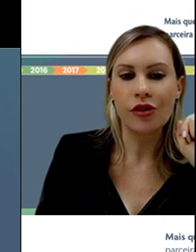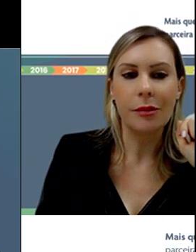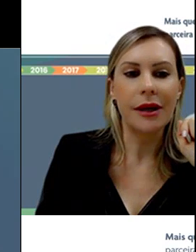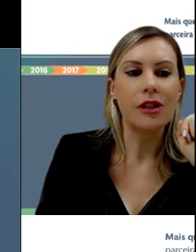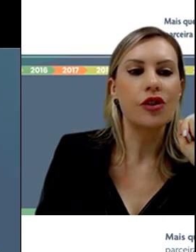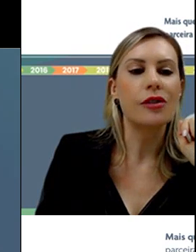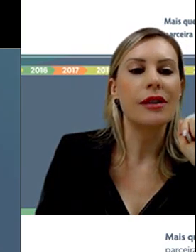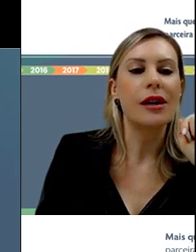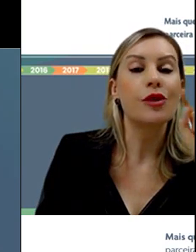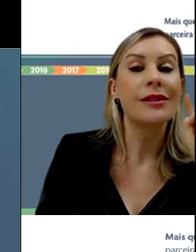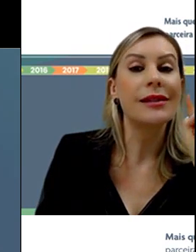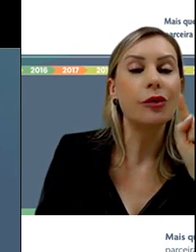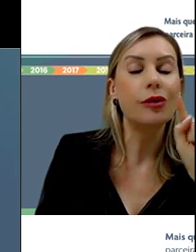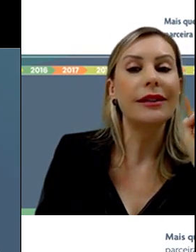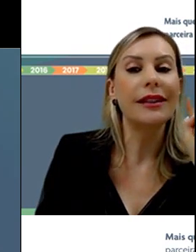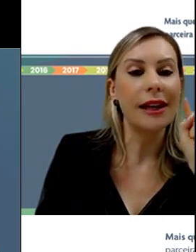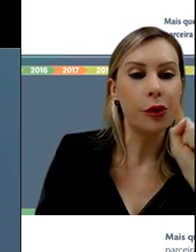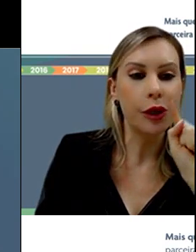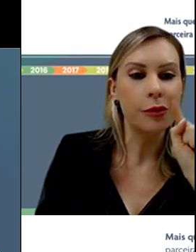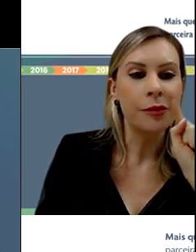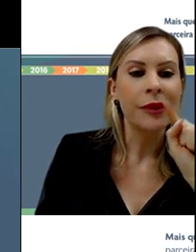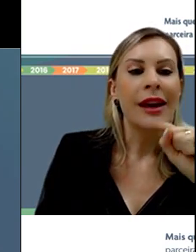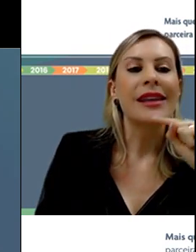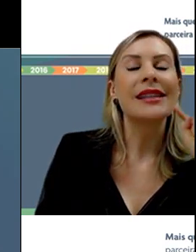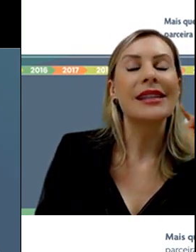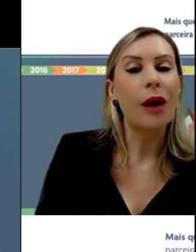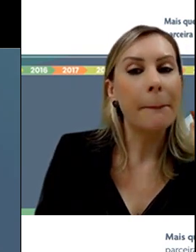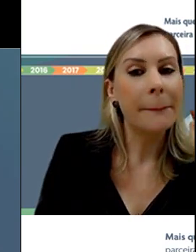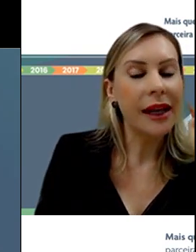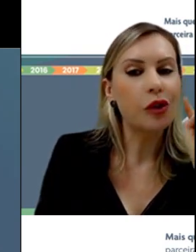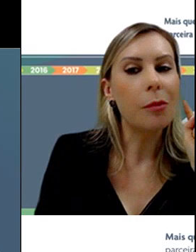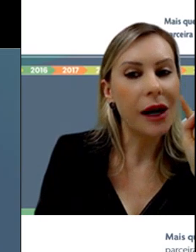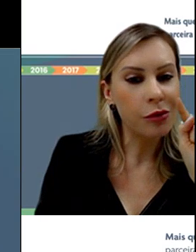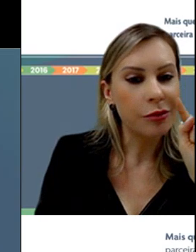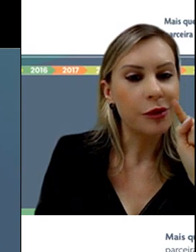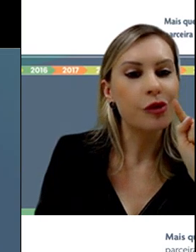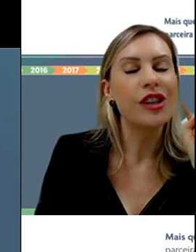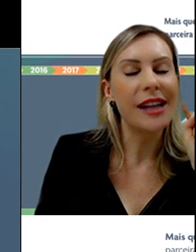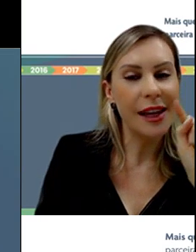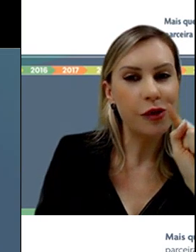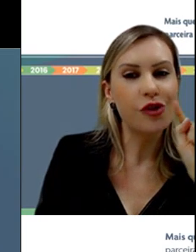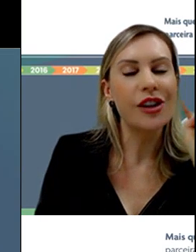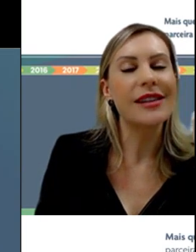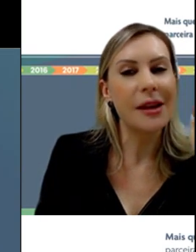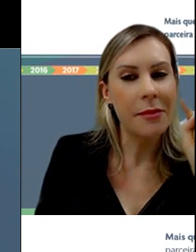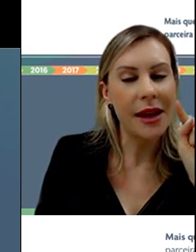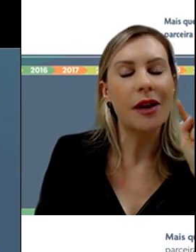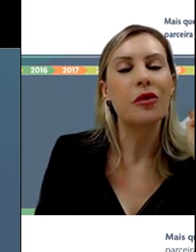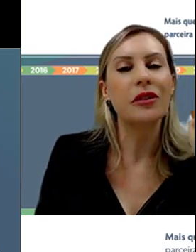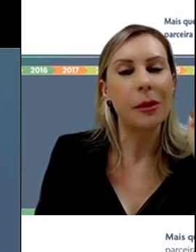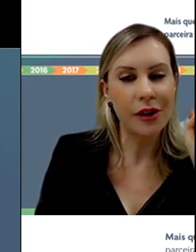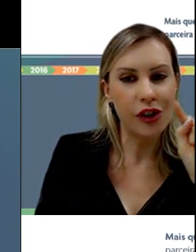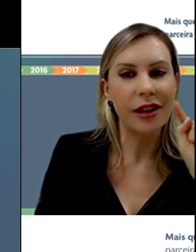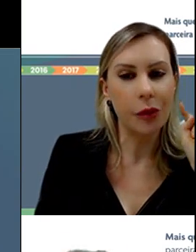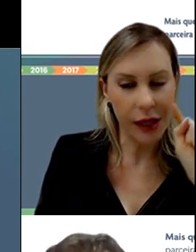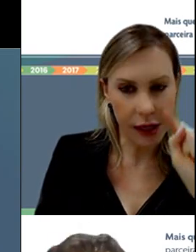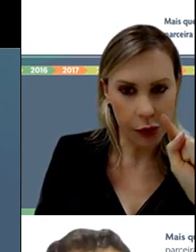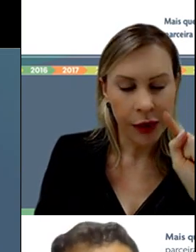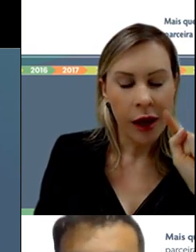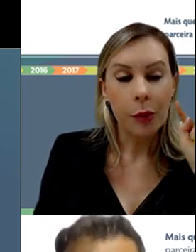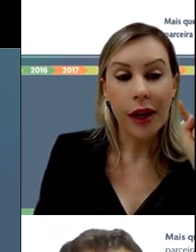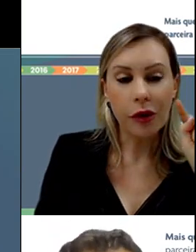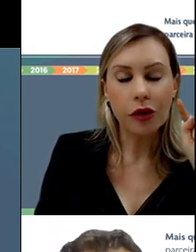são participantes, nós temos 138 que estão abrindo mão do direito de receber a contrapartida